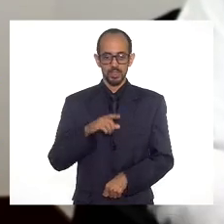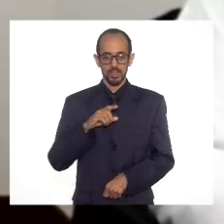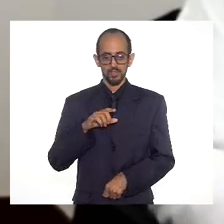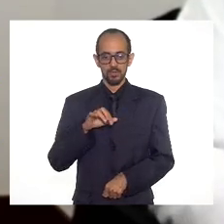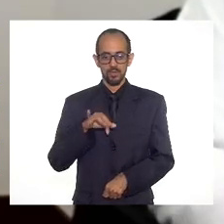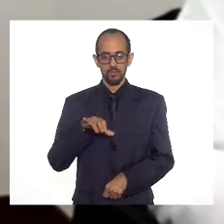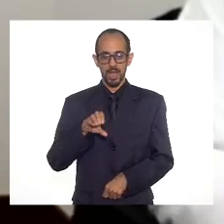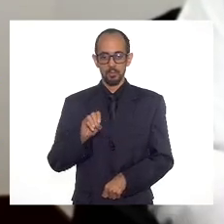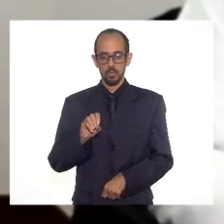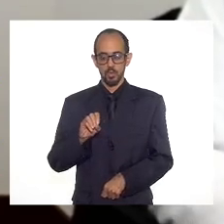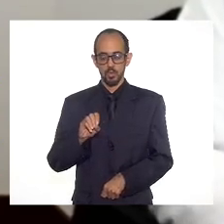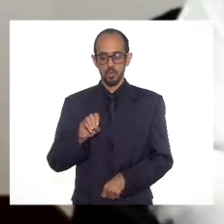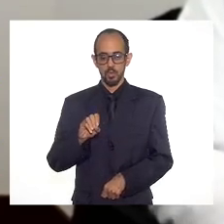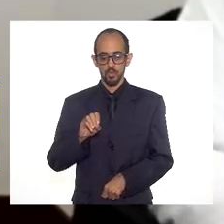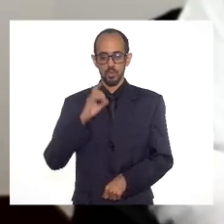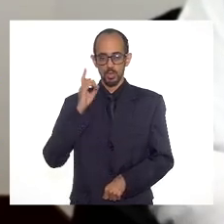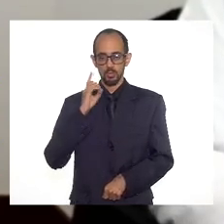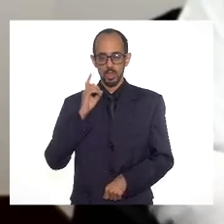Silva.